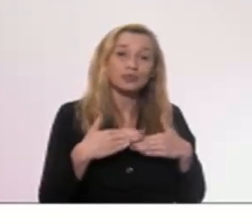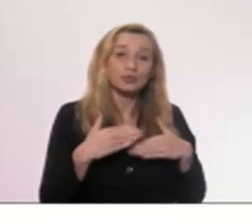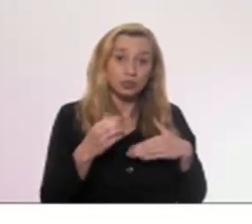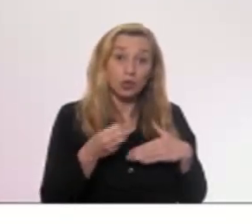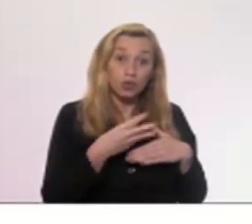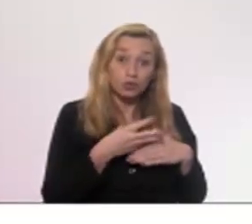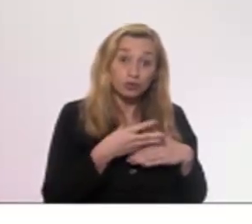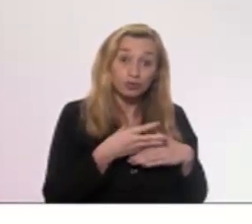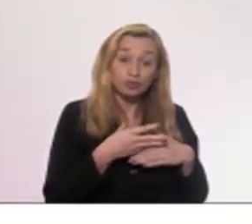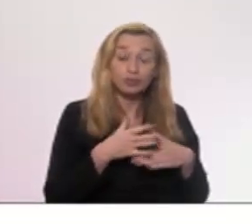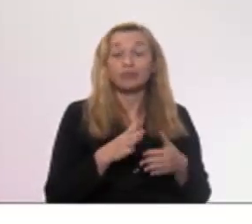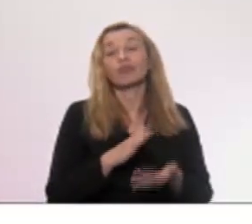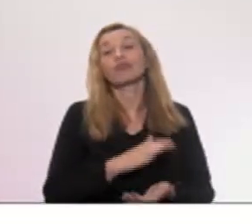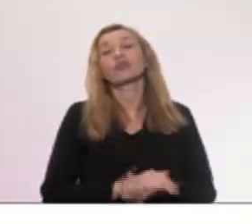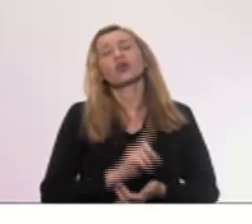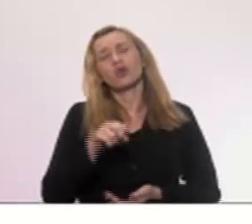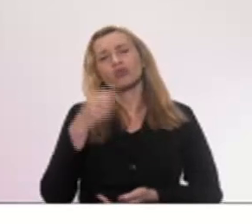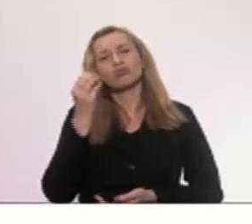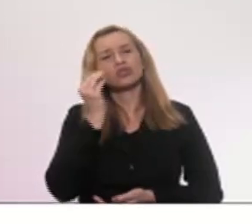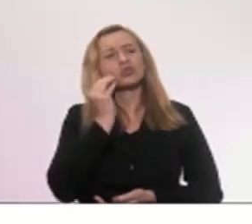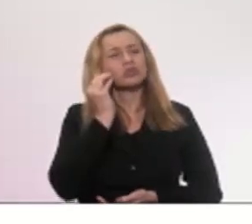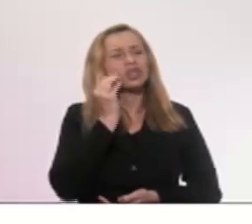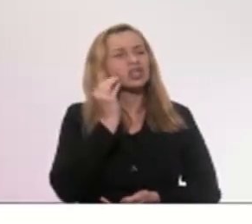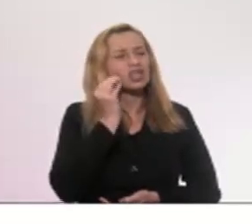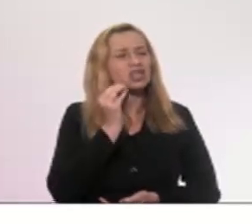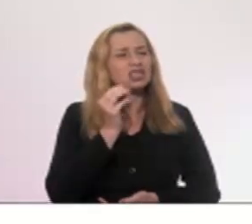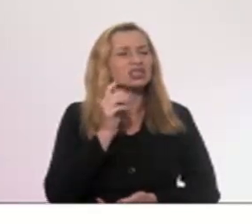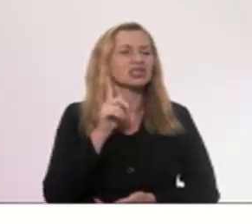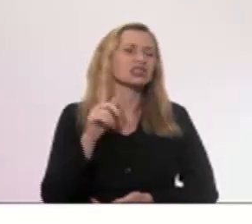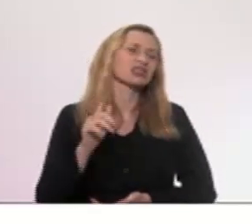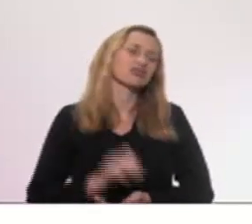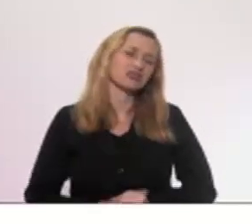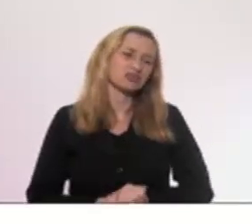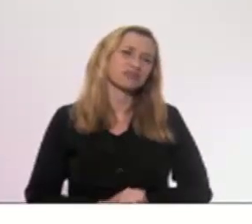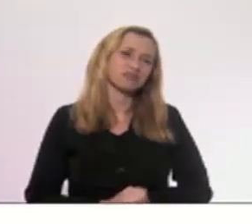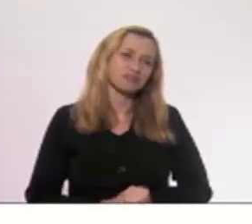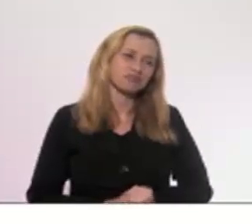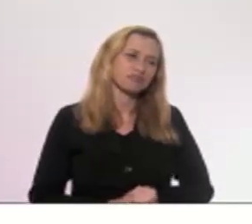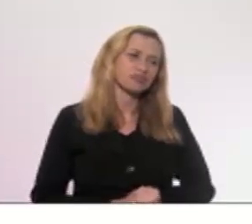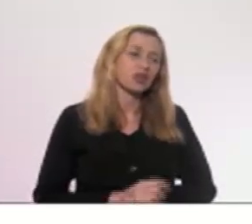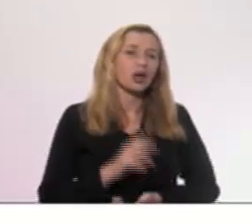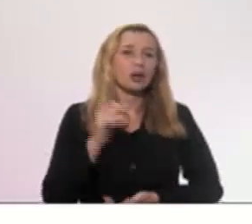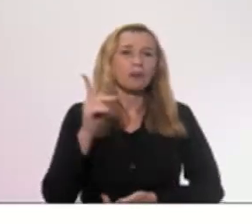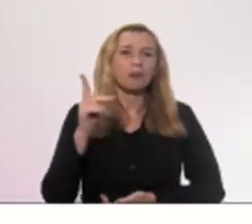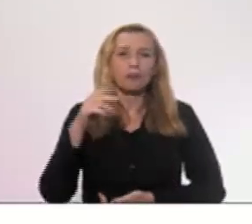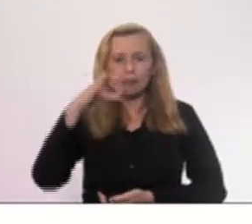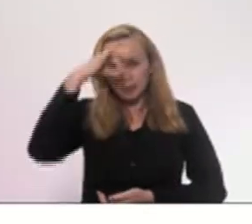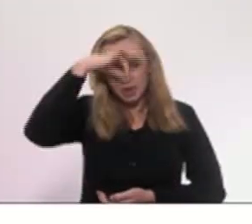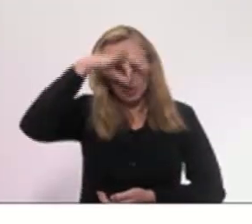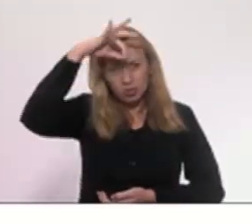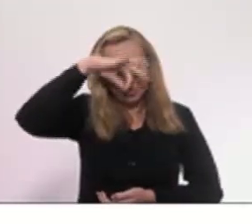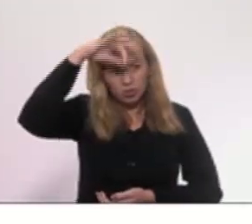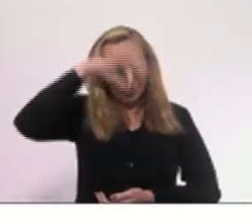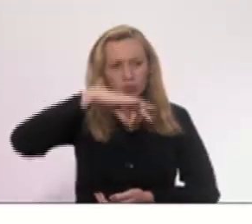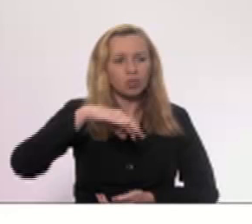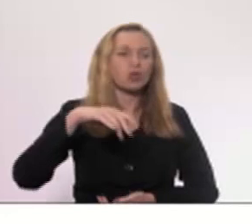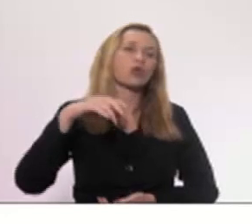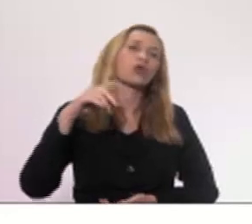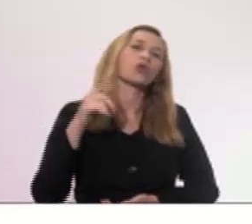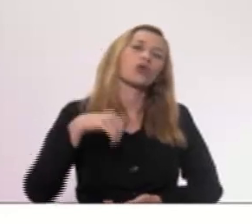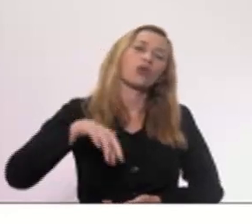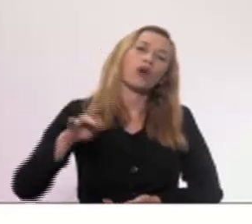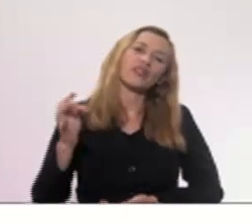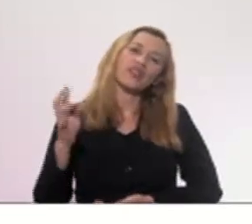recente, face a outras experiências latino-americanas, inclusive, no Peru, na Guatemala, que tiveram suas